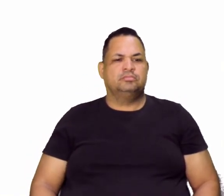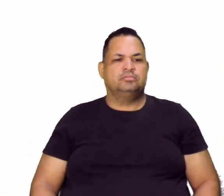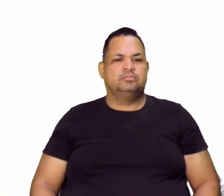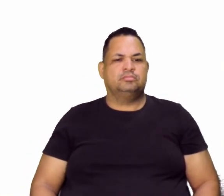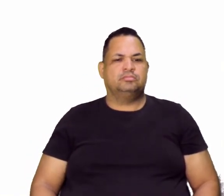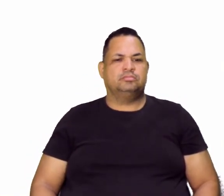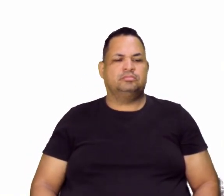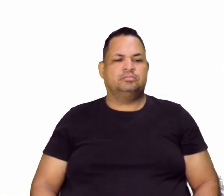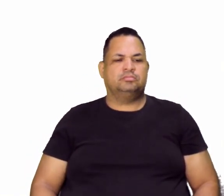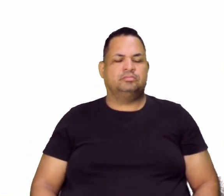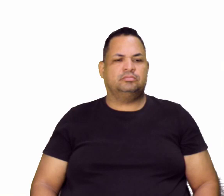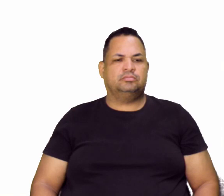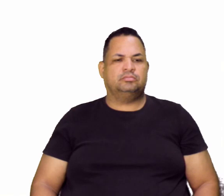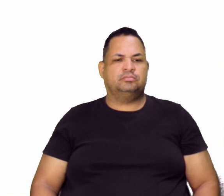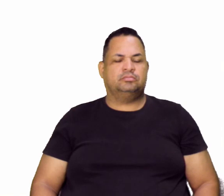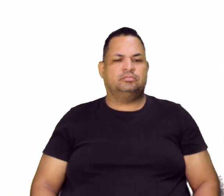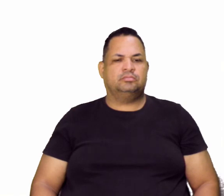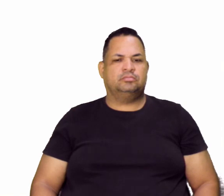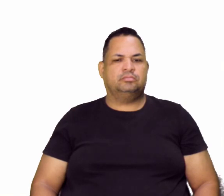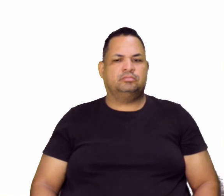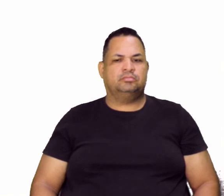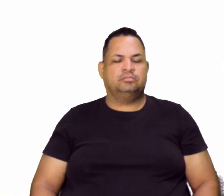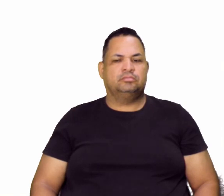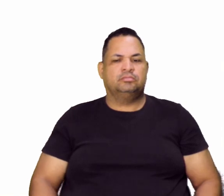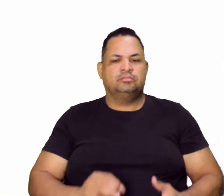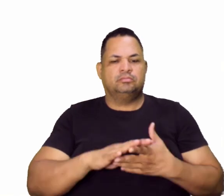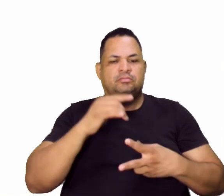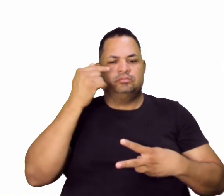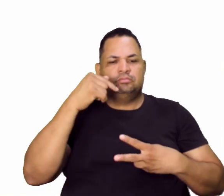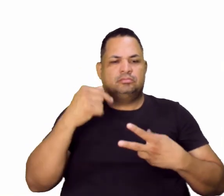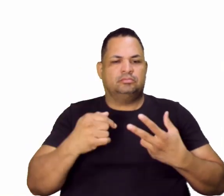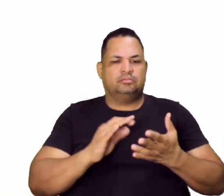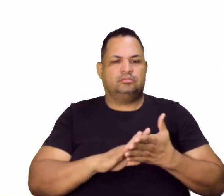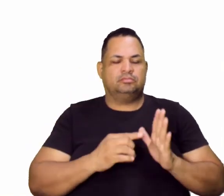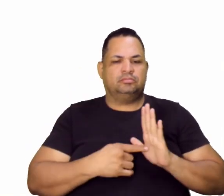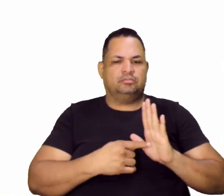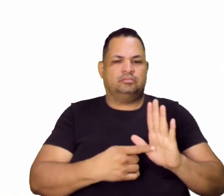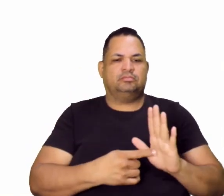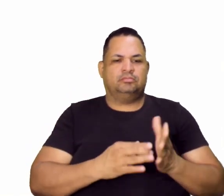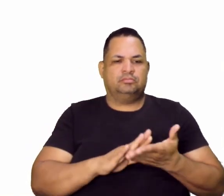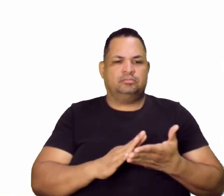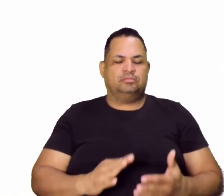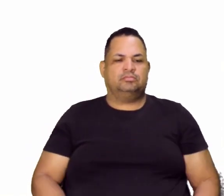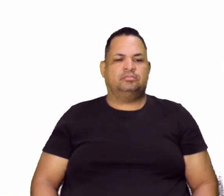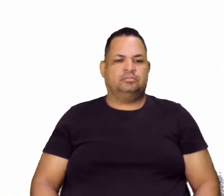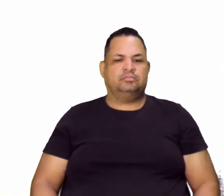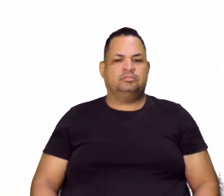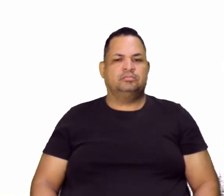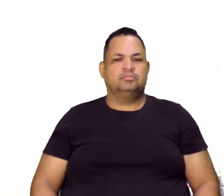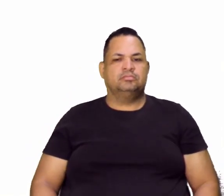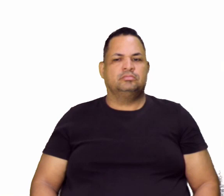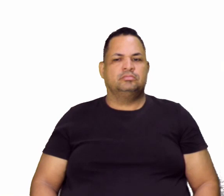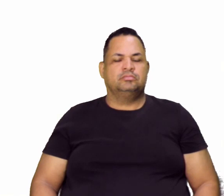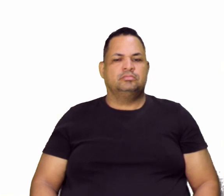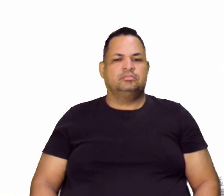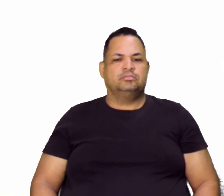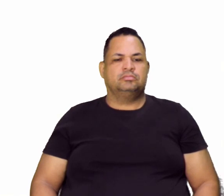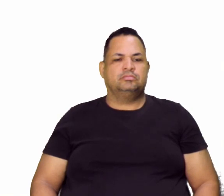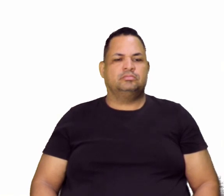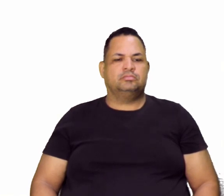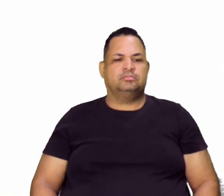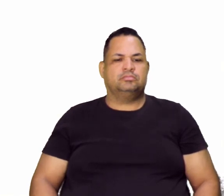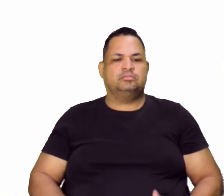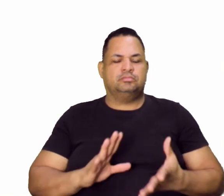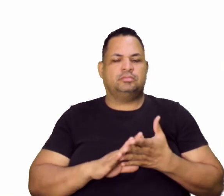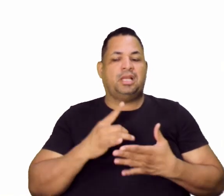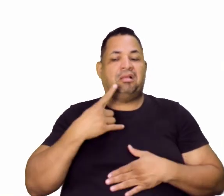2 e 3. Ler foto é tudo aquelas categorias que trouxe para vocês, né? Não é só deixar